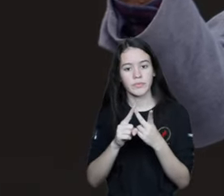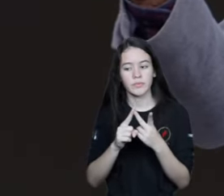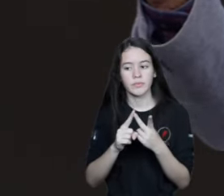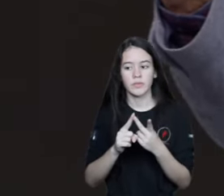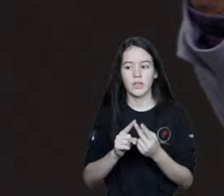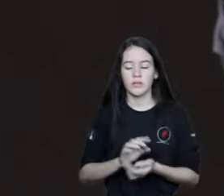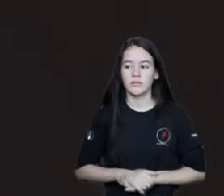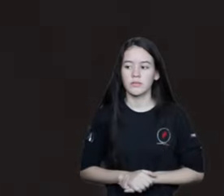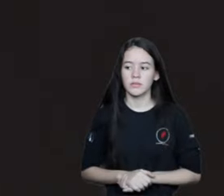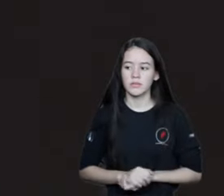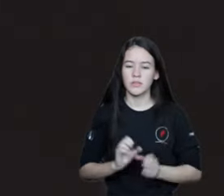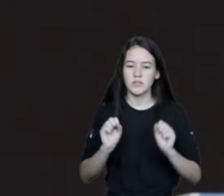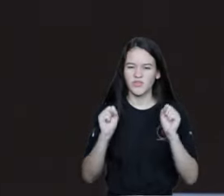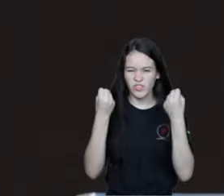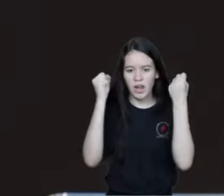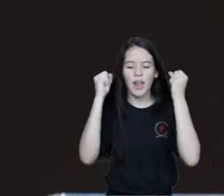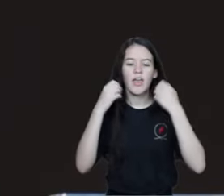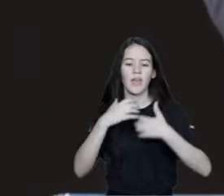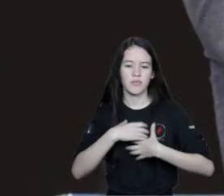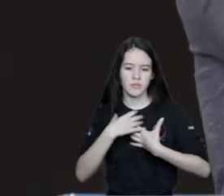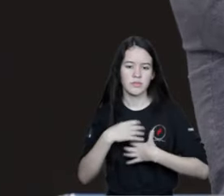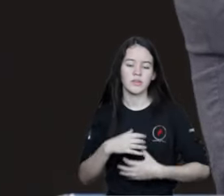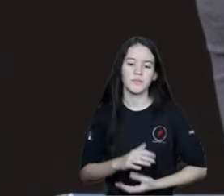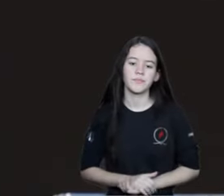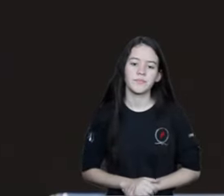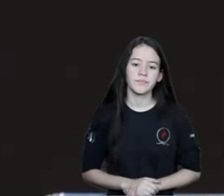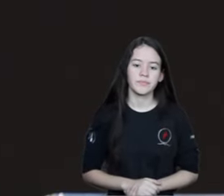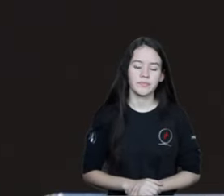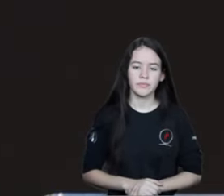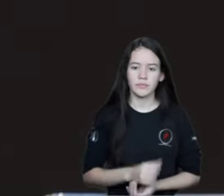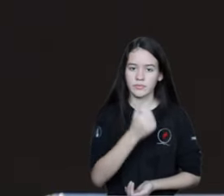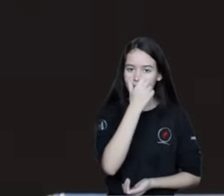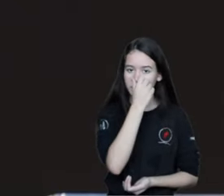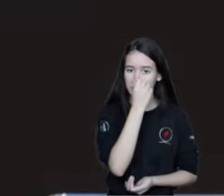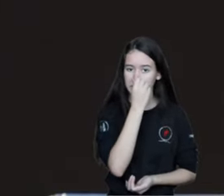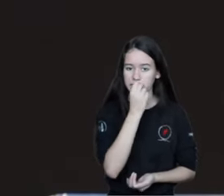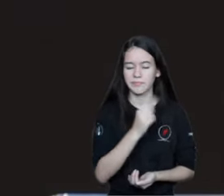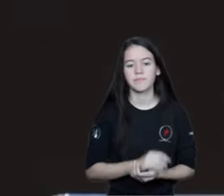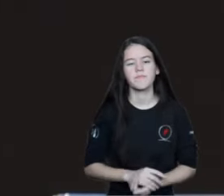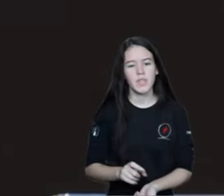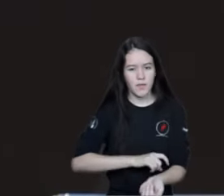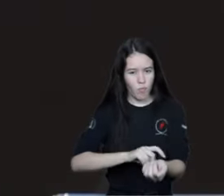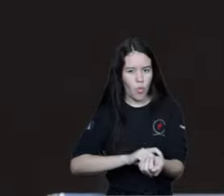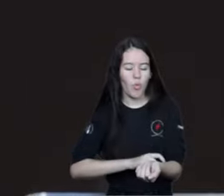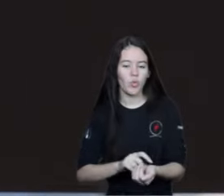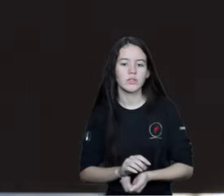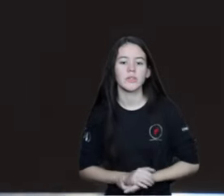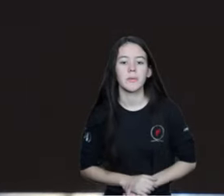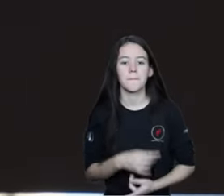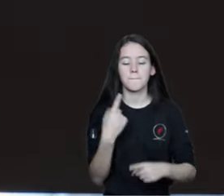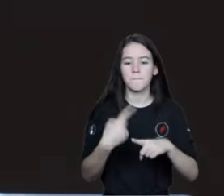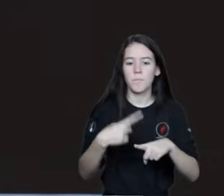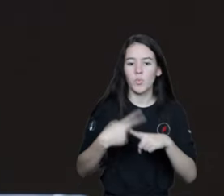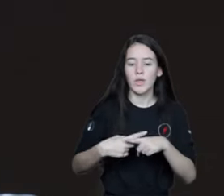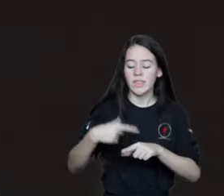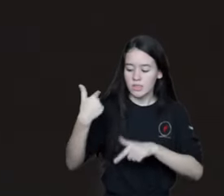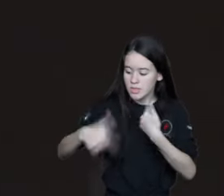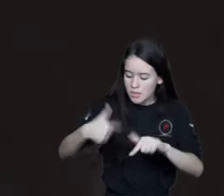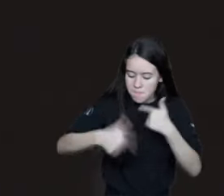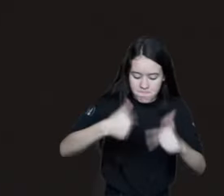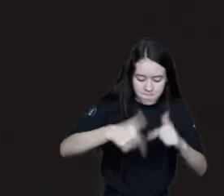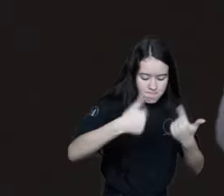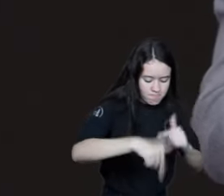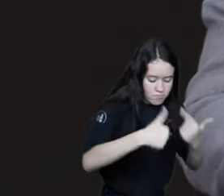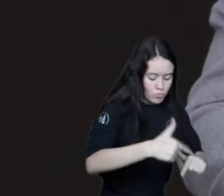estresse entre tantos motivos eu dou dois aqui para o estresse uma carga excessiva de trabalho